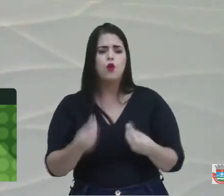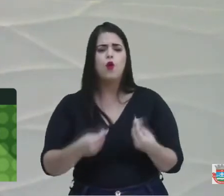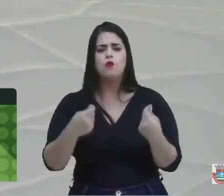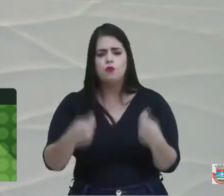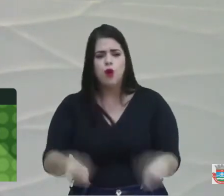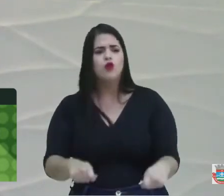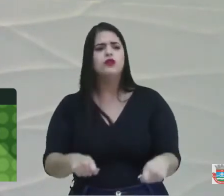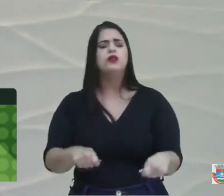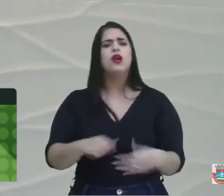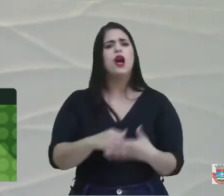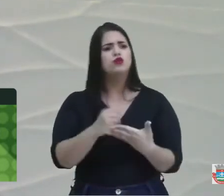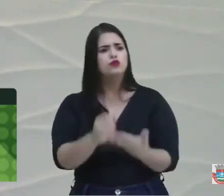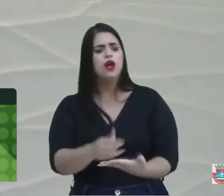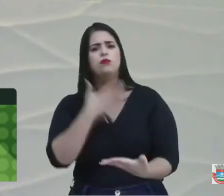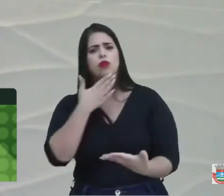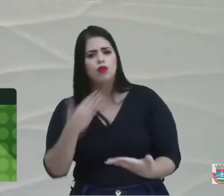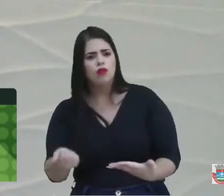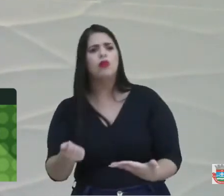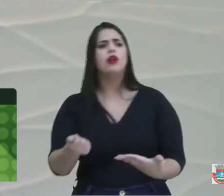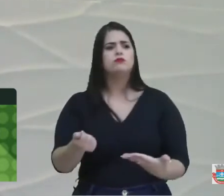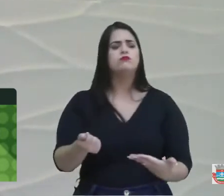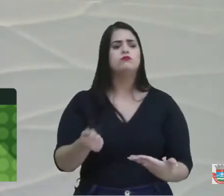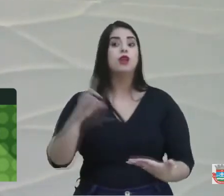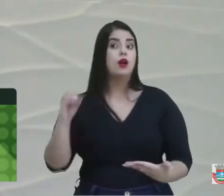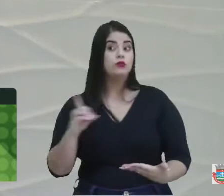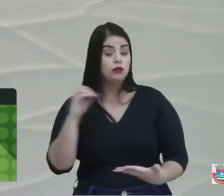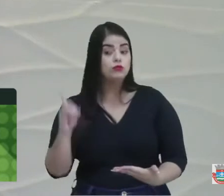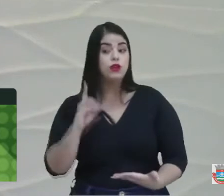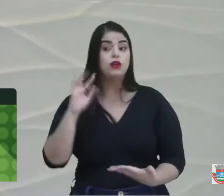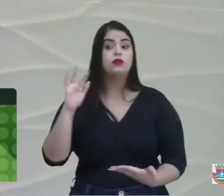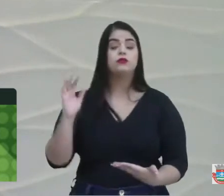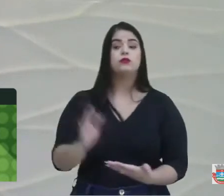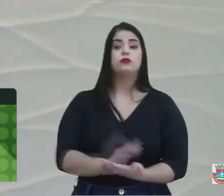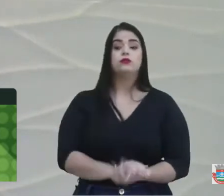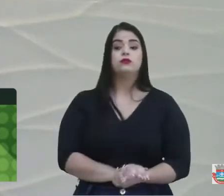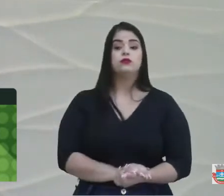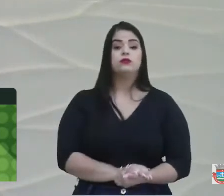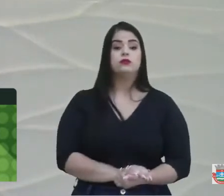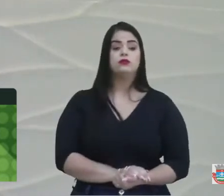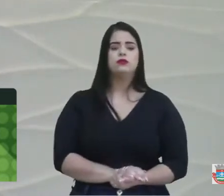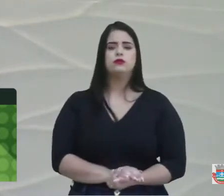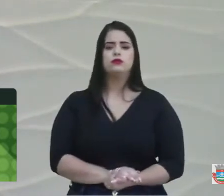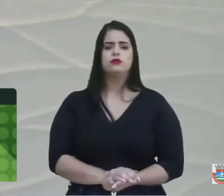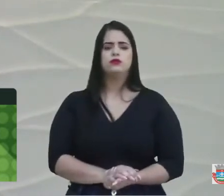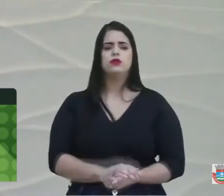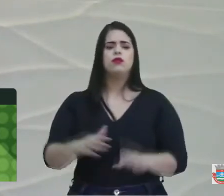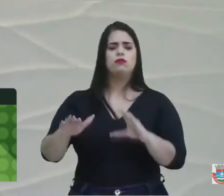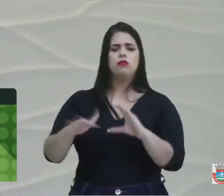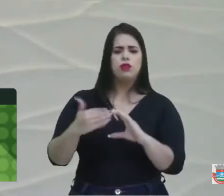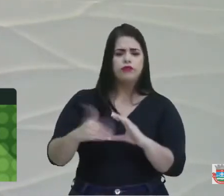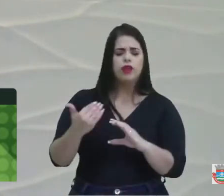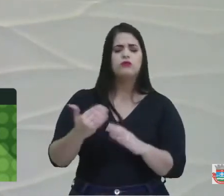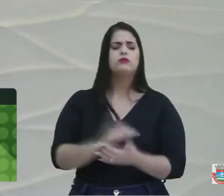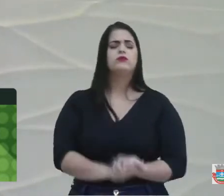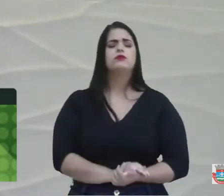secretarias do governo do Estado, né, aos nossos deputados, é que seja implementado aí não só os poços, mas